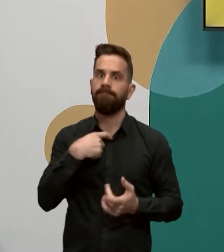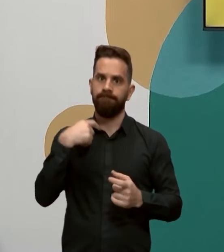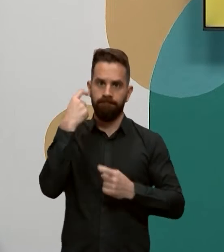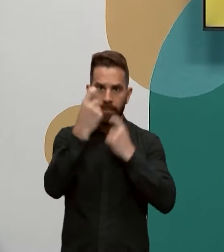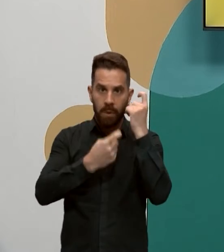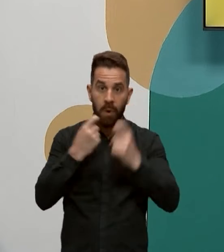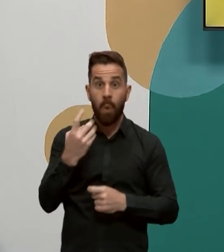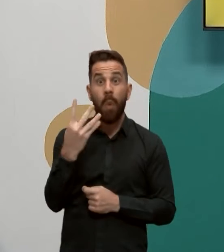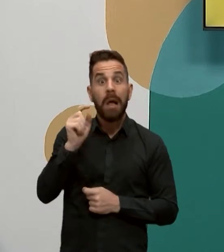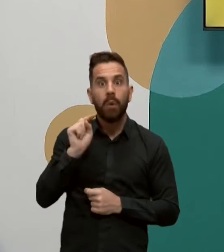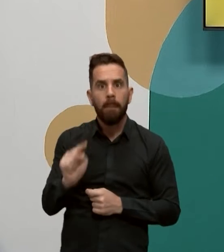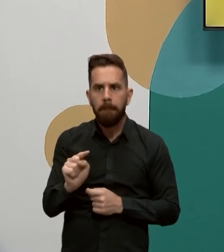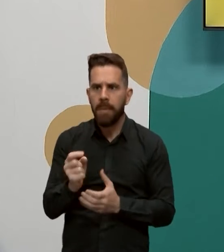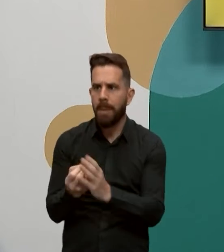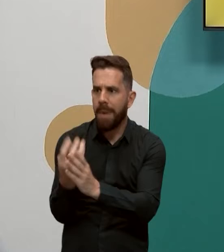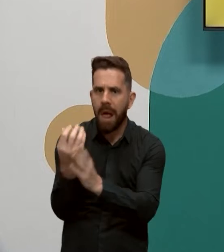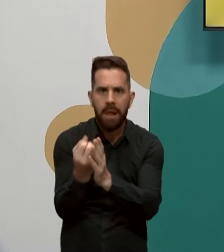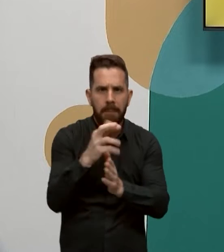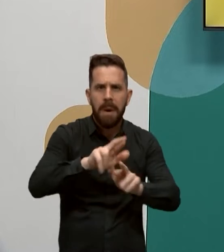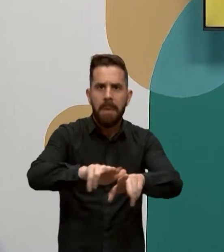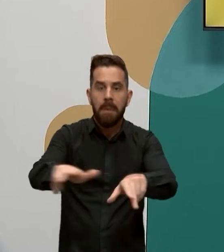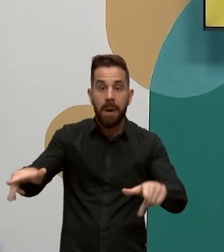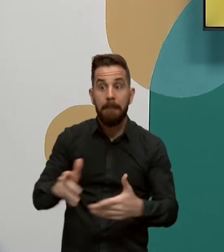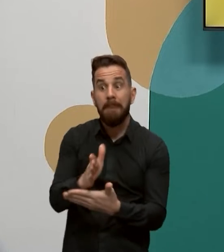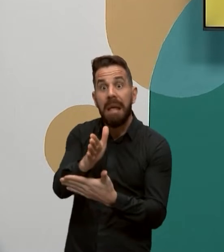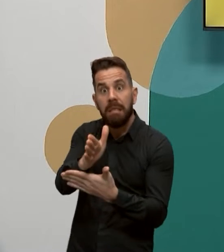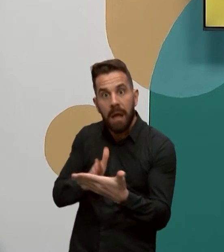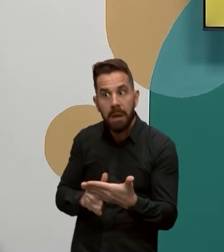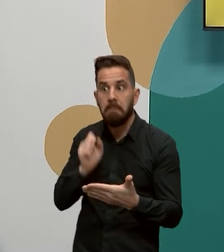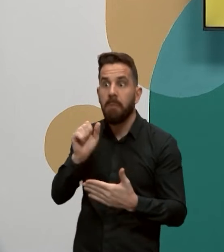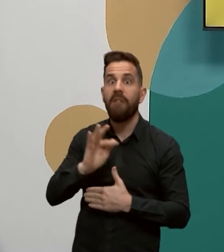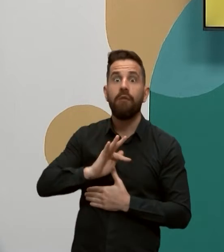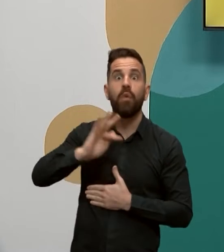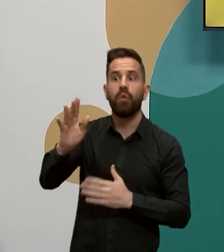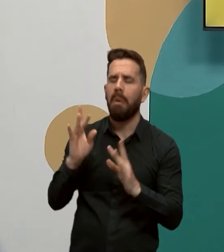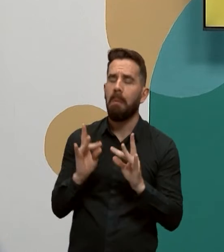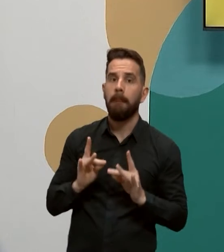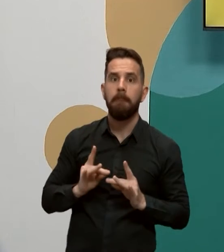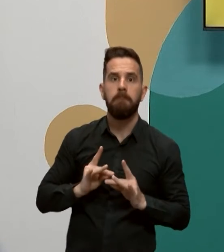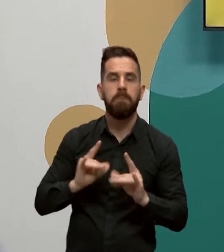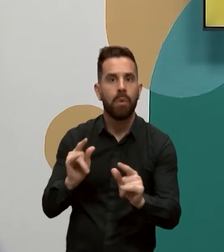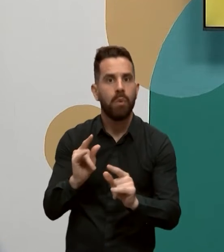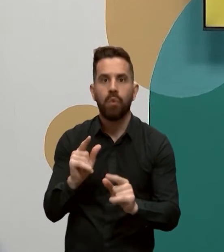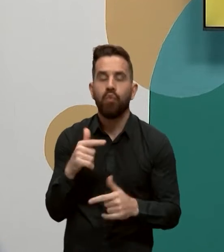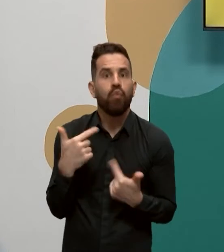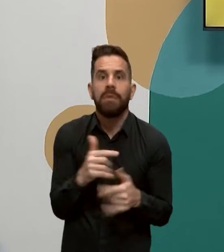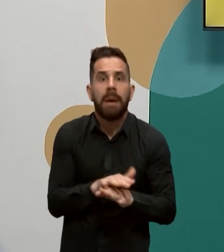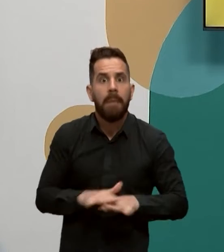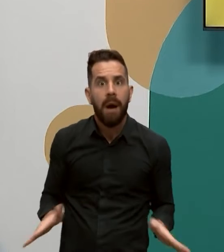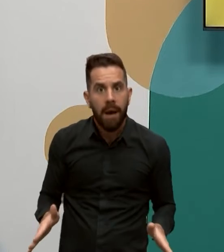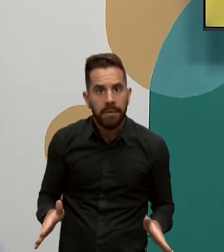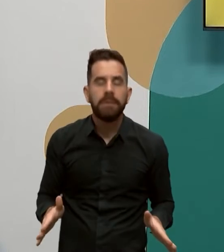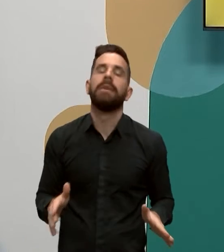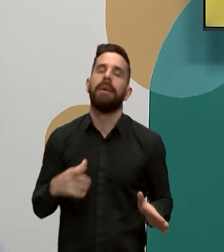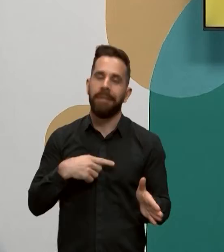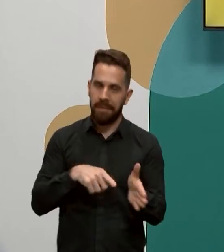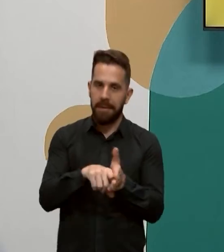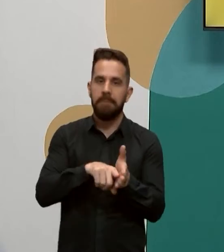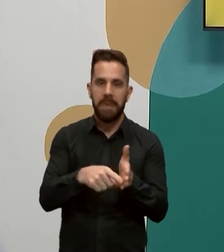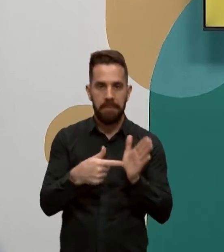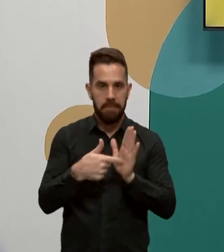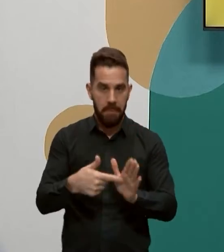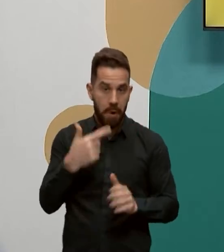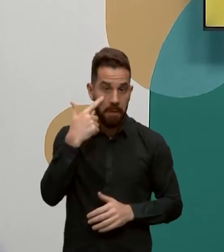espécies analisadas, metade correm o risco de não existirem mais nos próximos anos. A matéria é de Gustavo